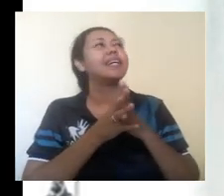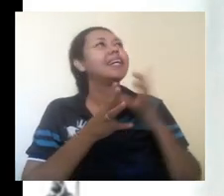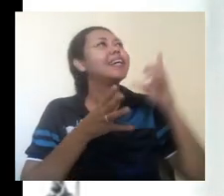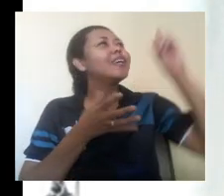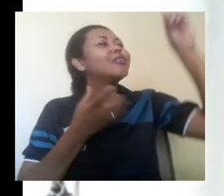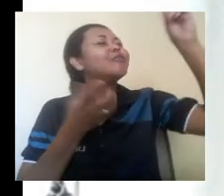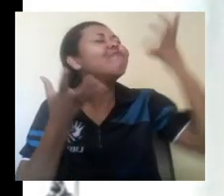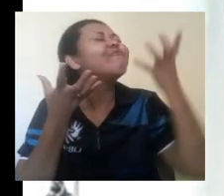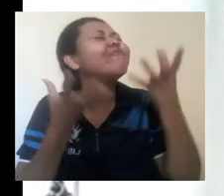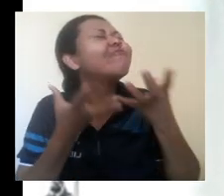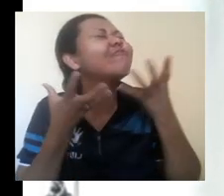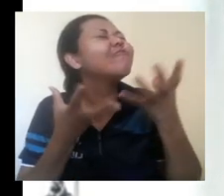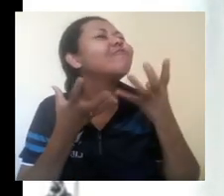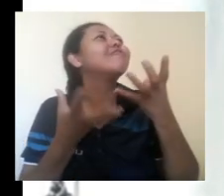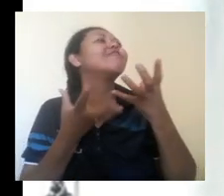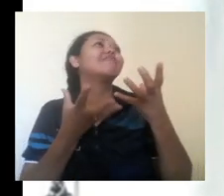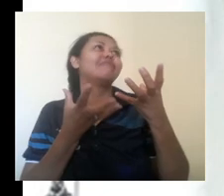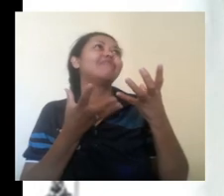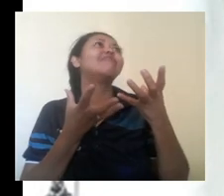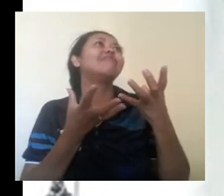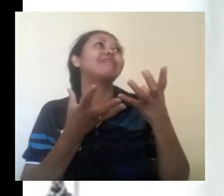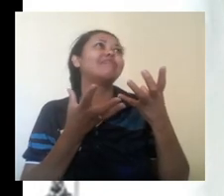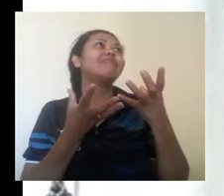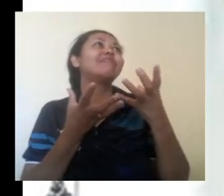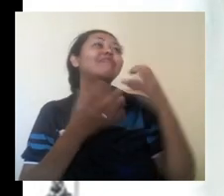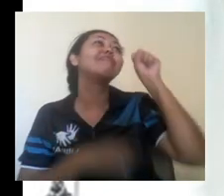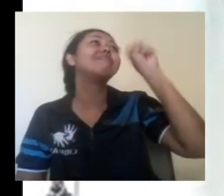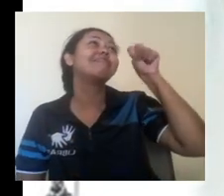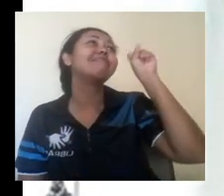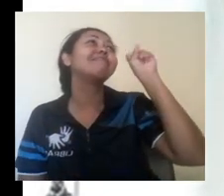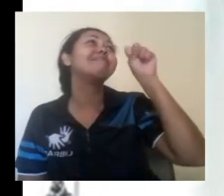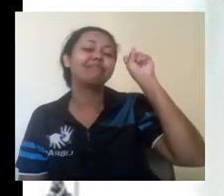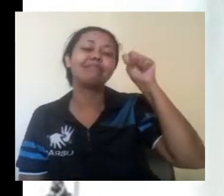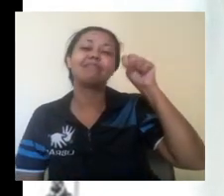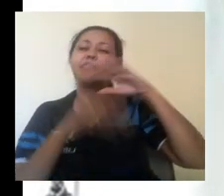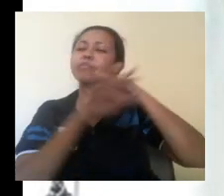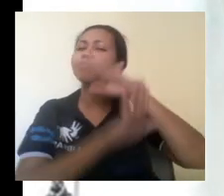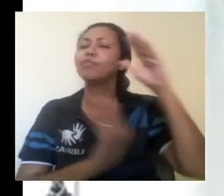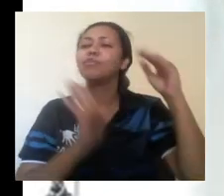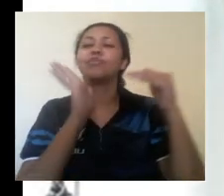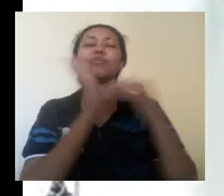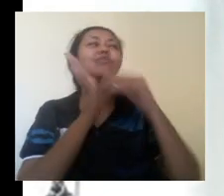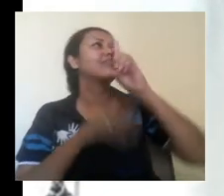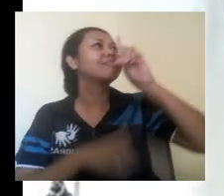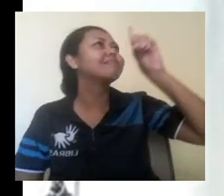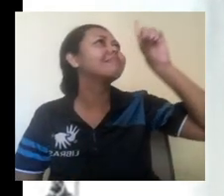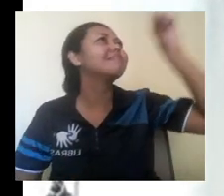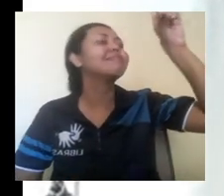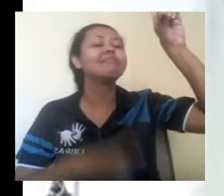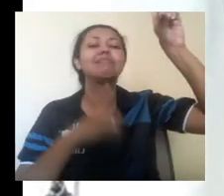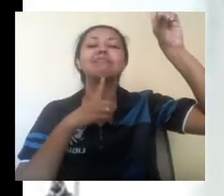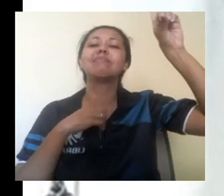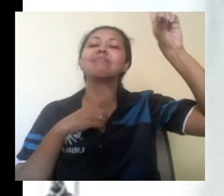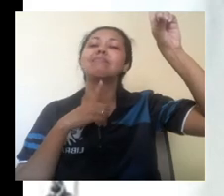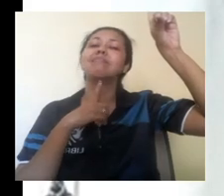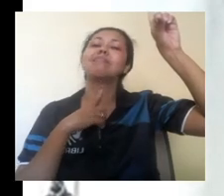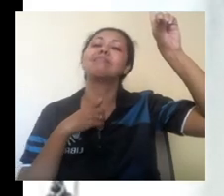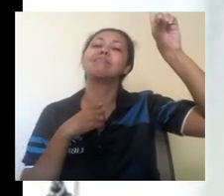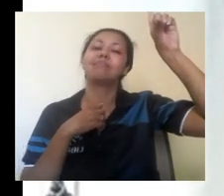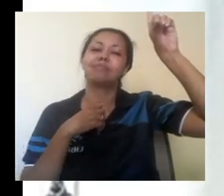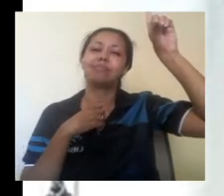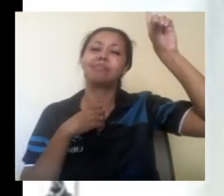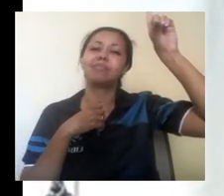capaz de dizer sim a tudo o que Deus tem para mim. Não